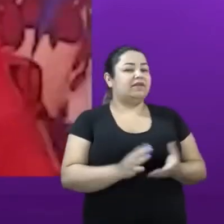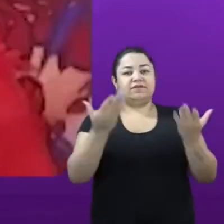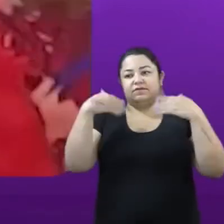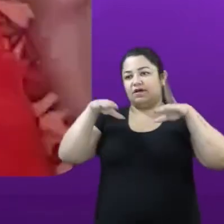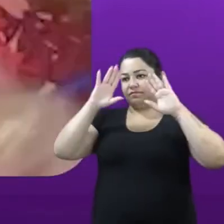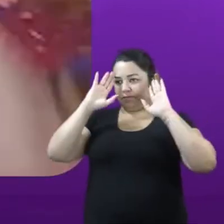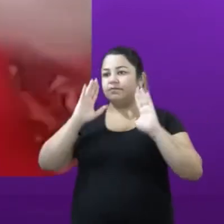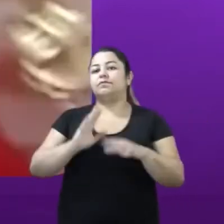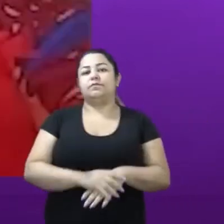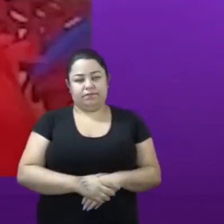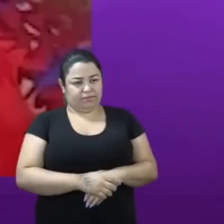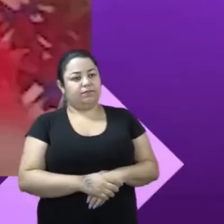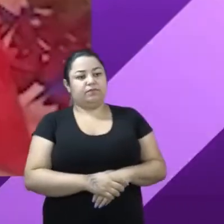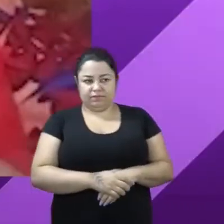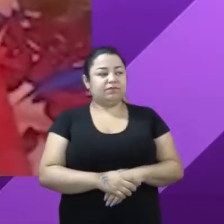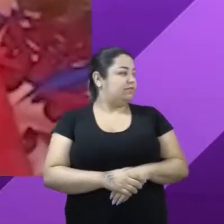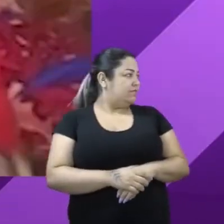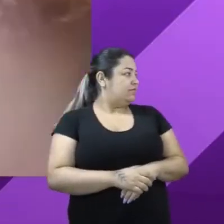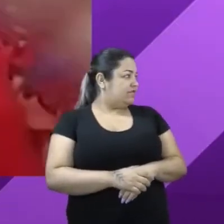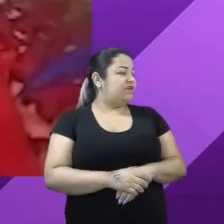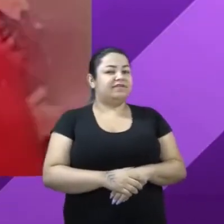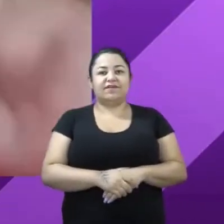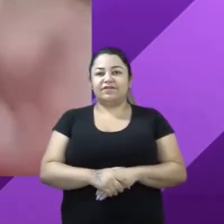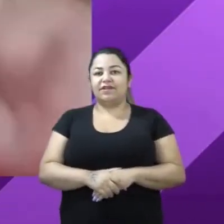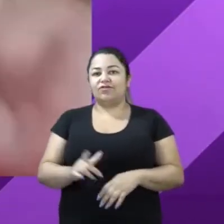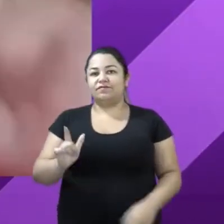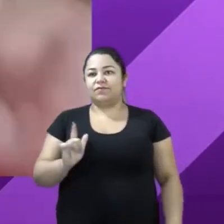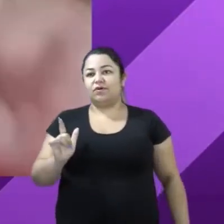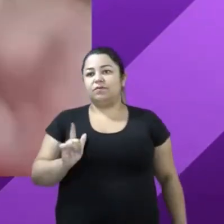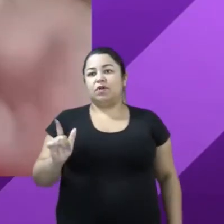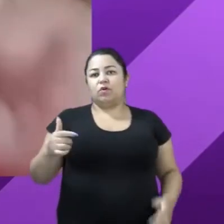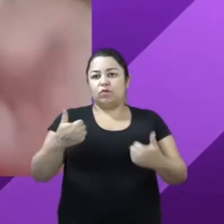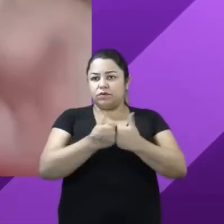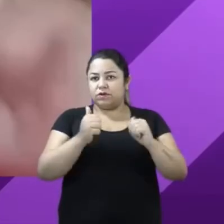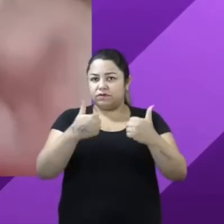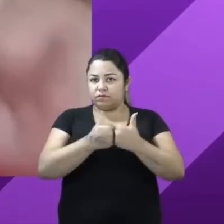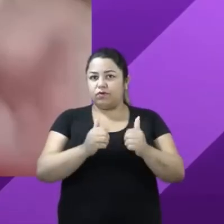último volume, tentam dentro do transporte,